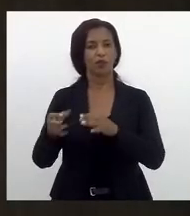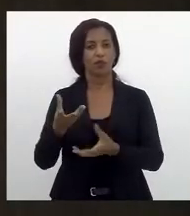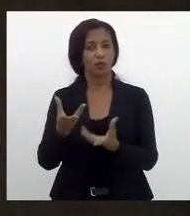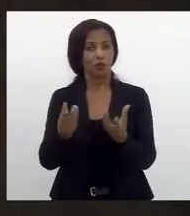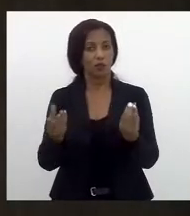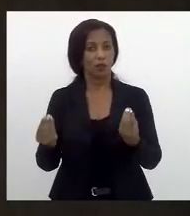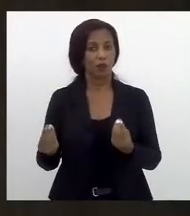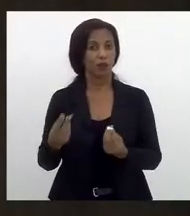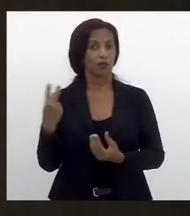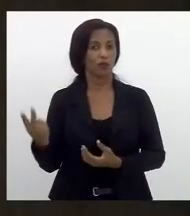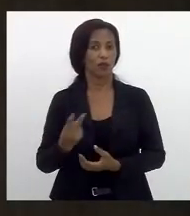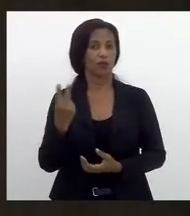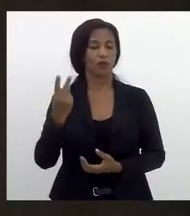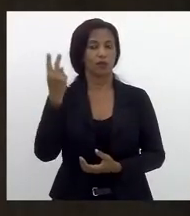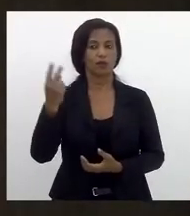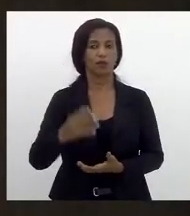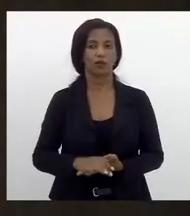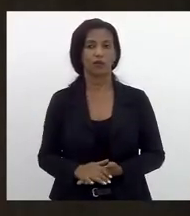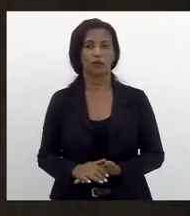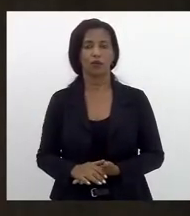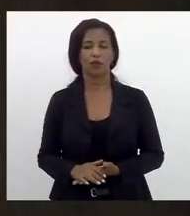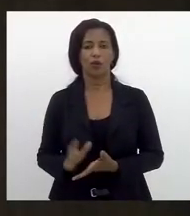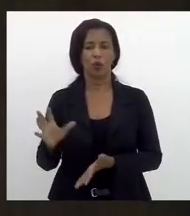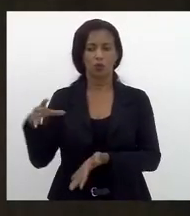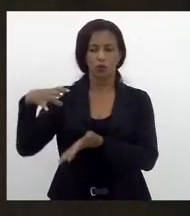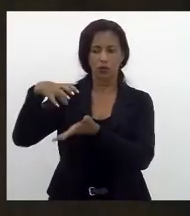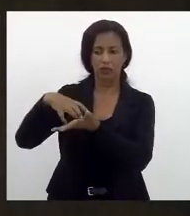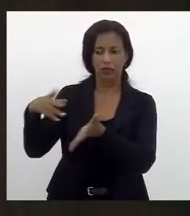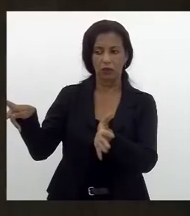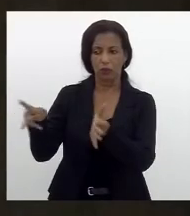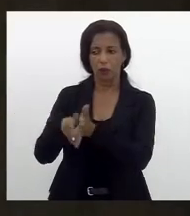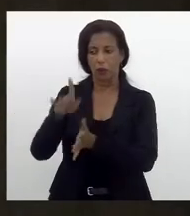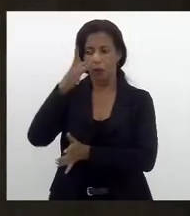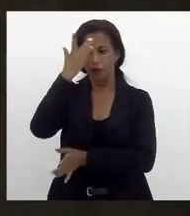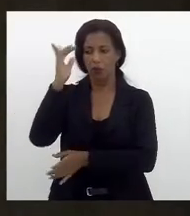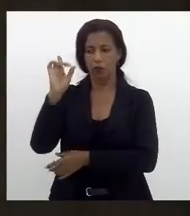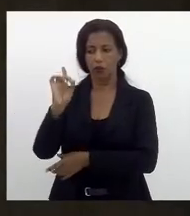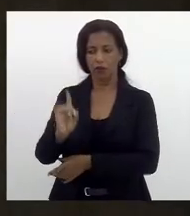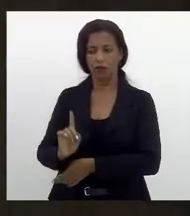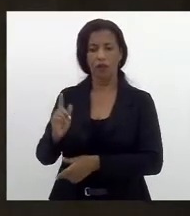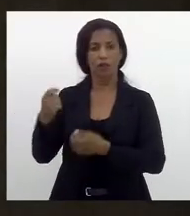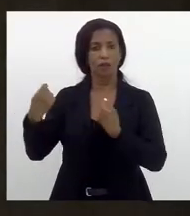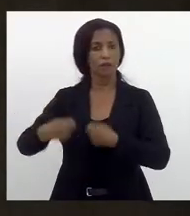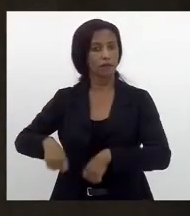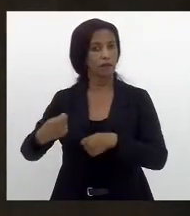muito, muito valoroso. Um centro paralímpico sempre é necessário, visto que